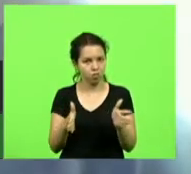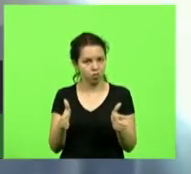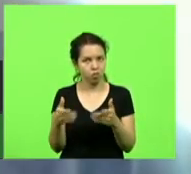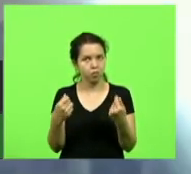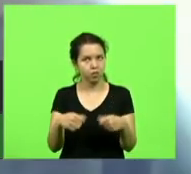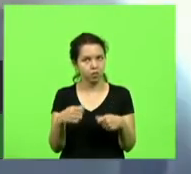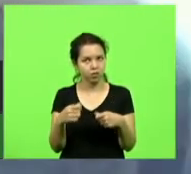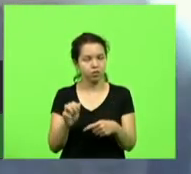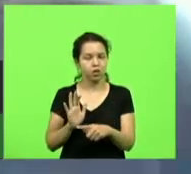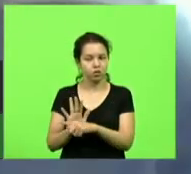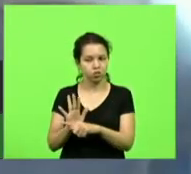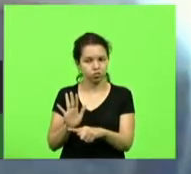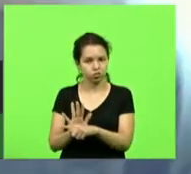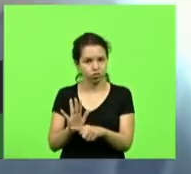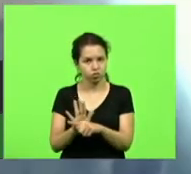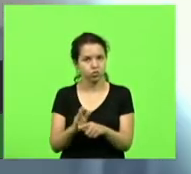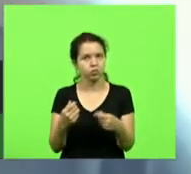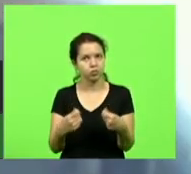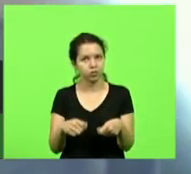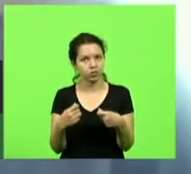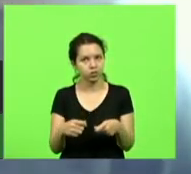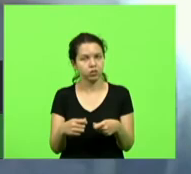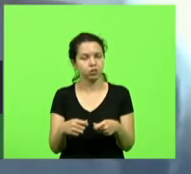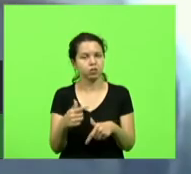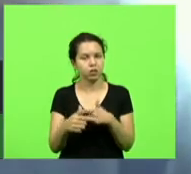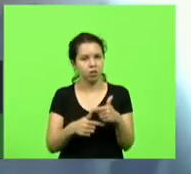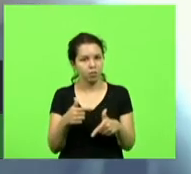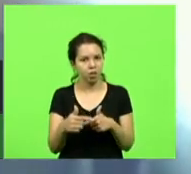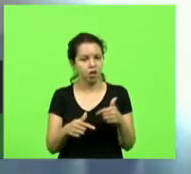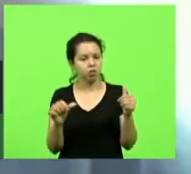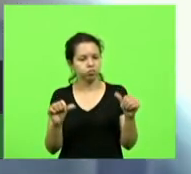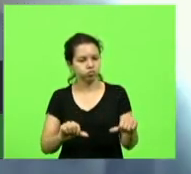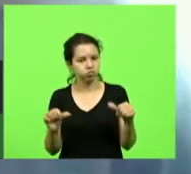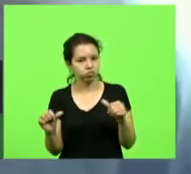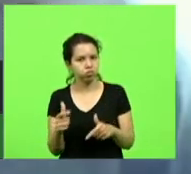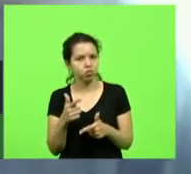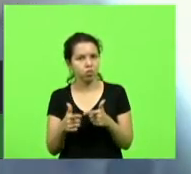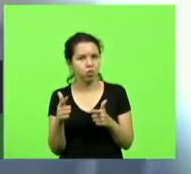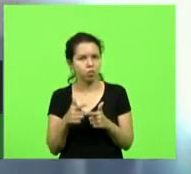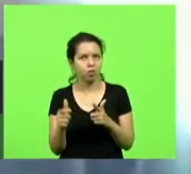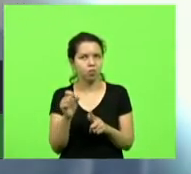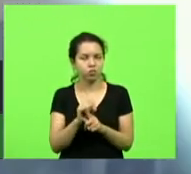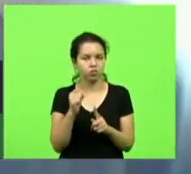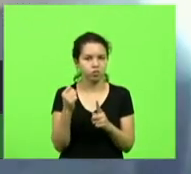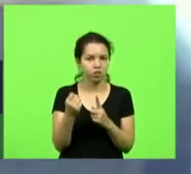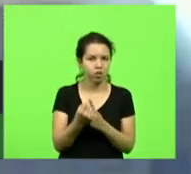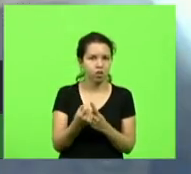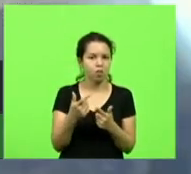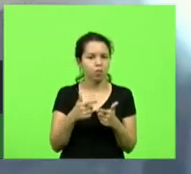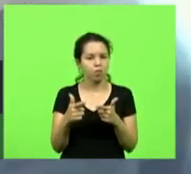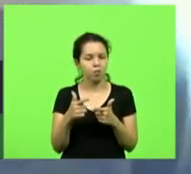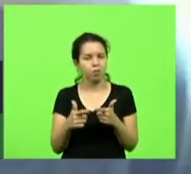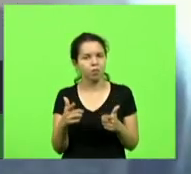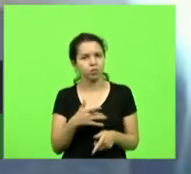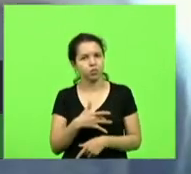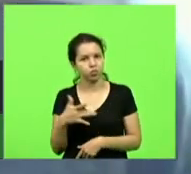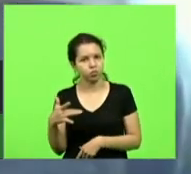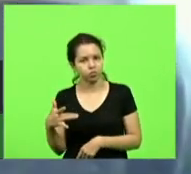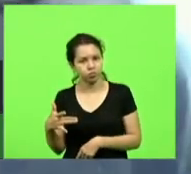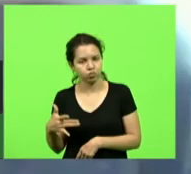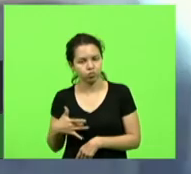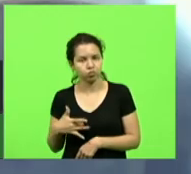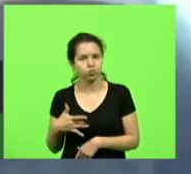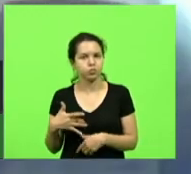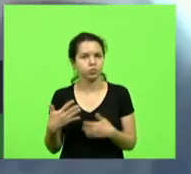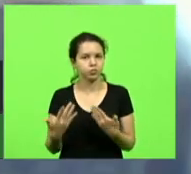muito, muito amparo. Né? Pelo desemprego, pelo problema social que está enfrentando, problema de saúde, enfim. Está